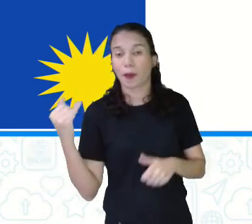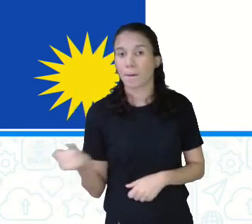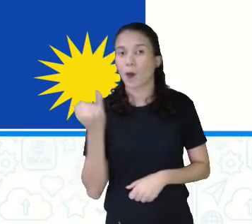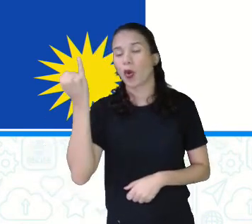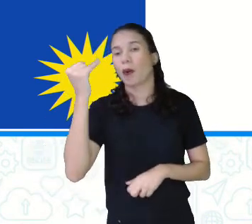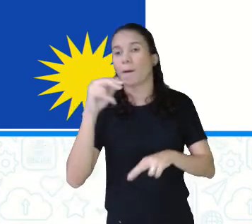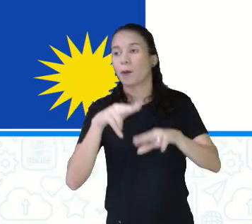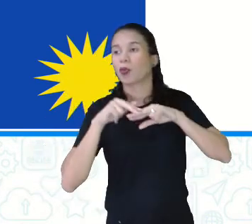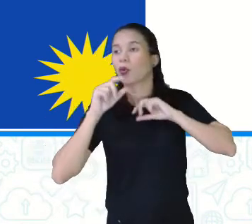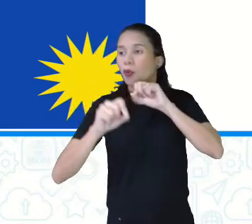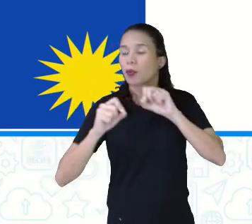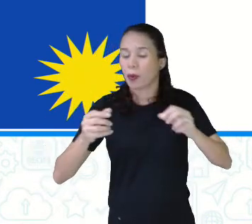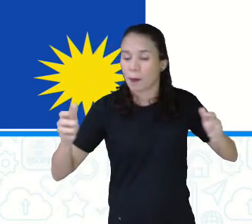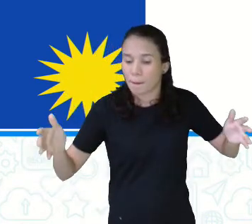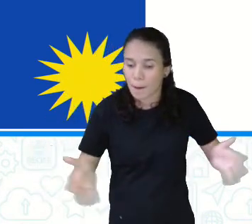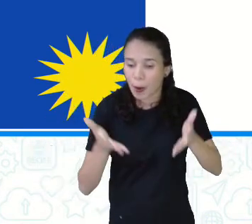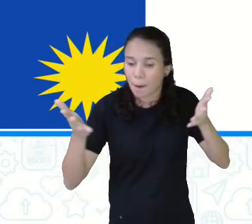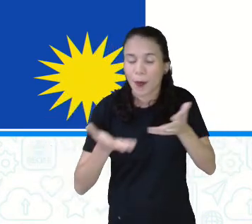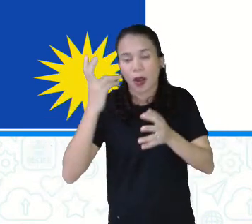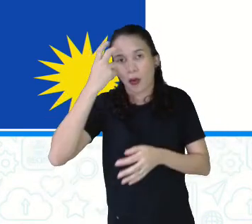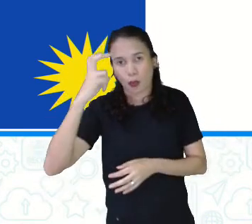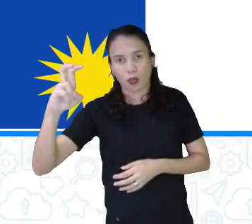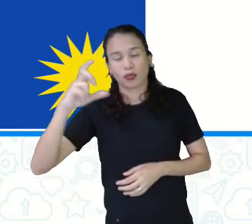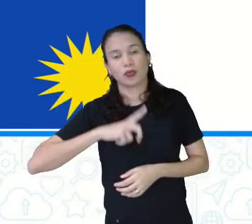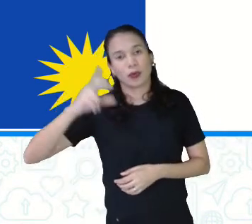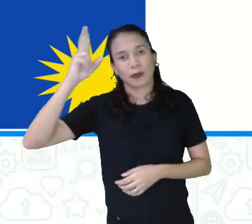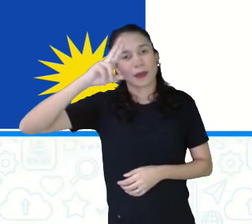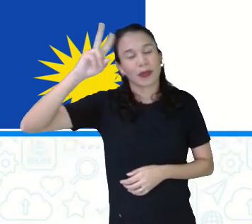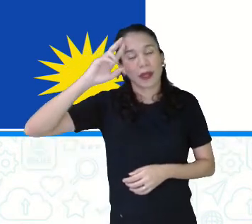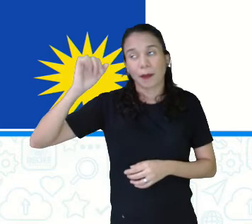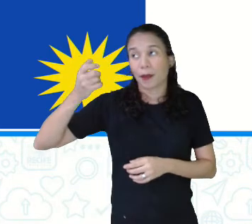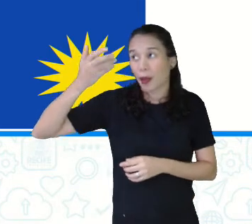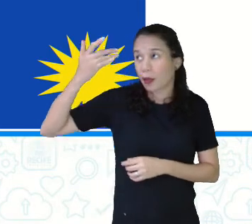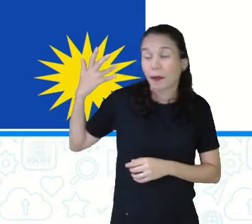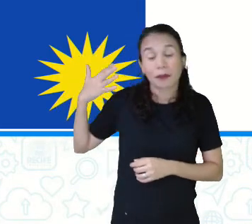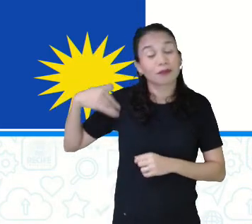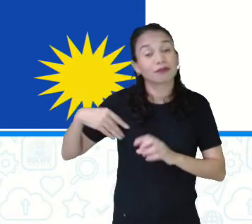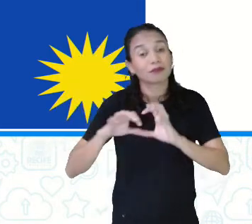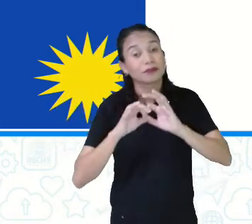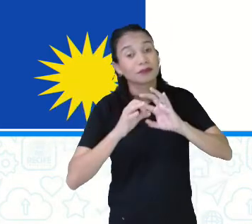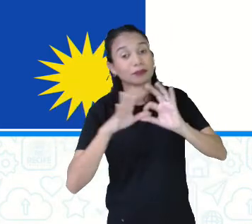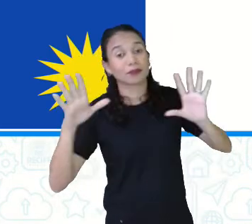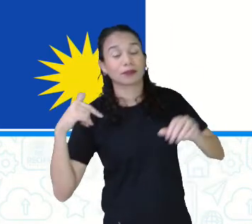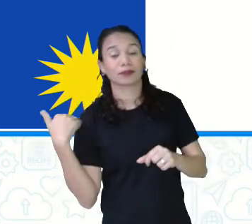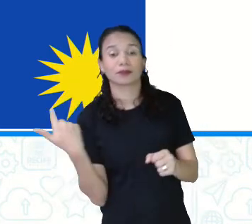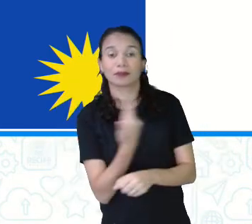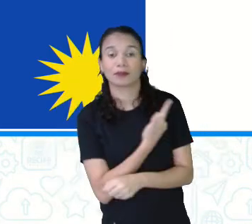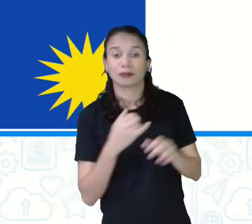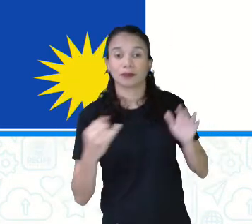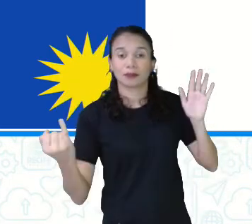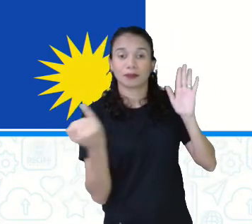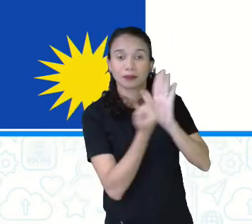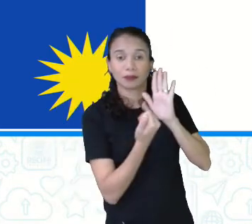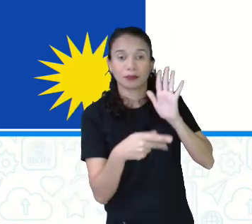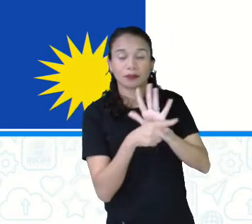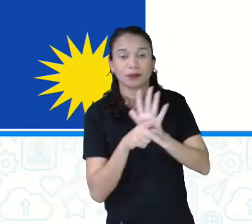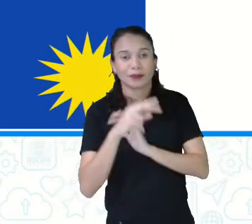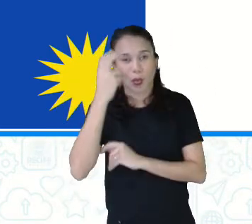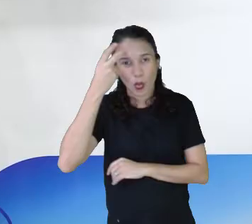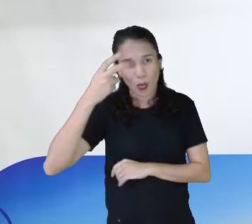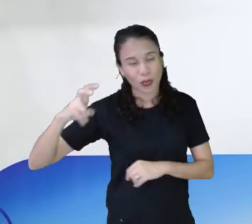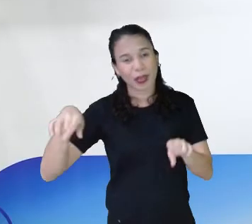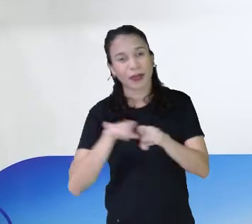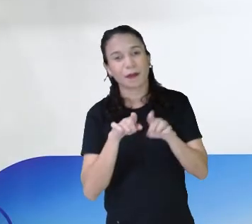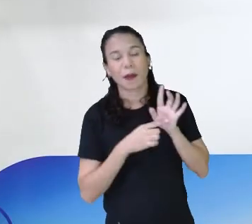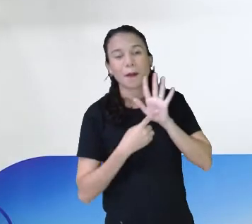porque fortalece a nossa cultura, resgata as nossas raízes, permite formar a nossa identidade cultural e